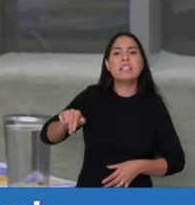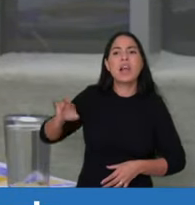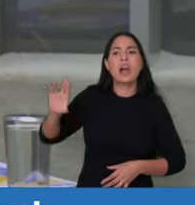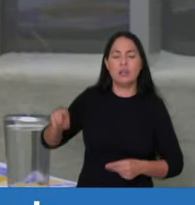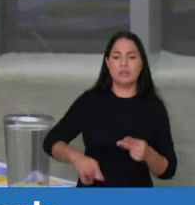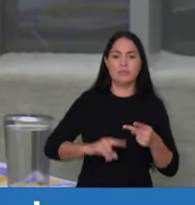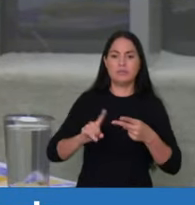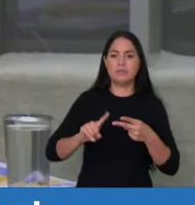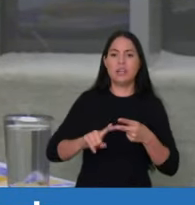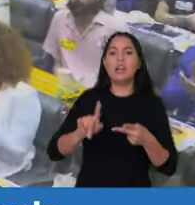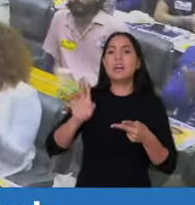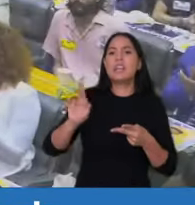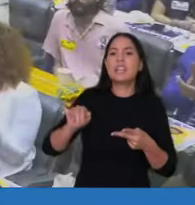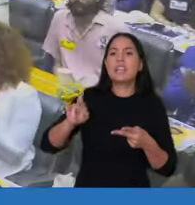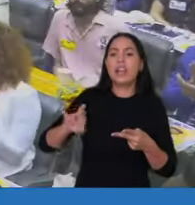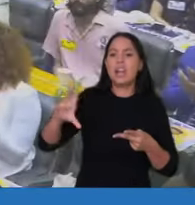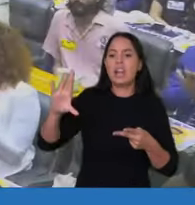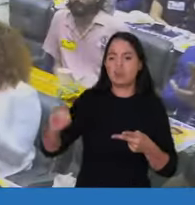faccionado.